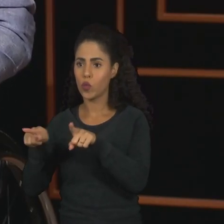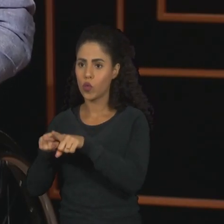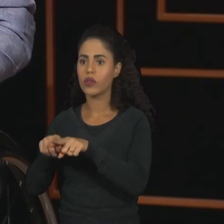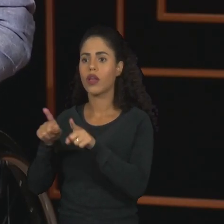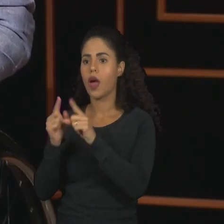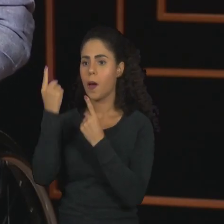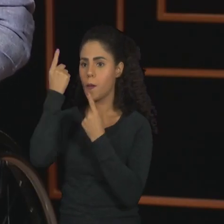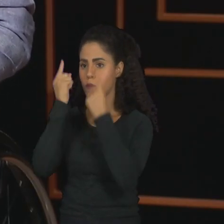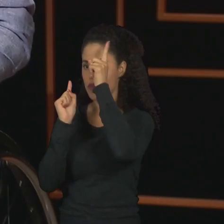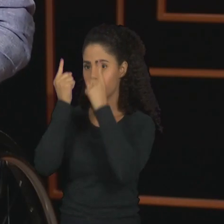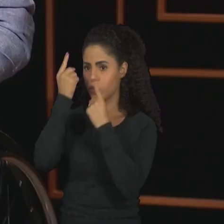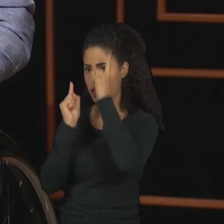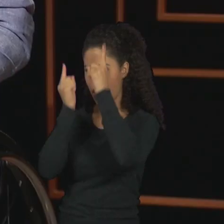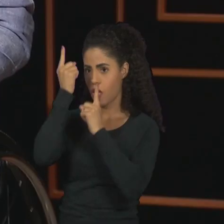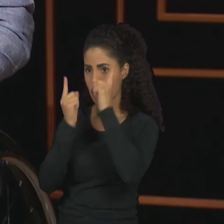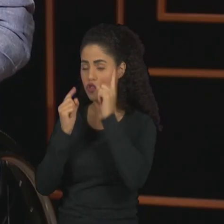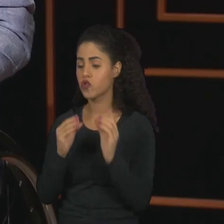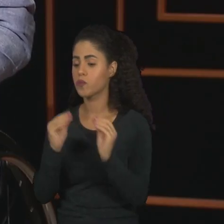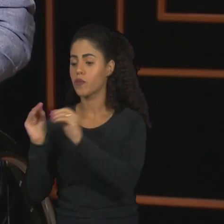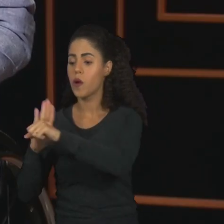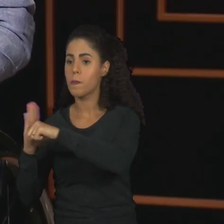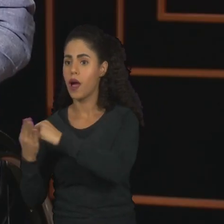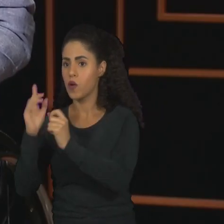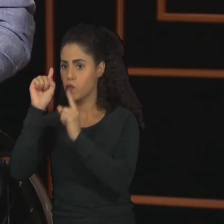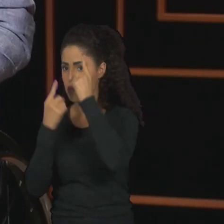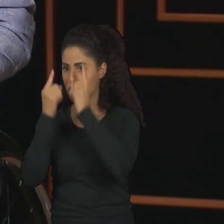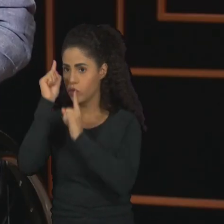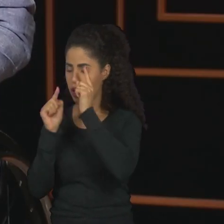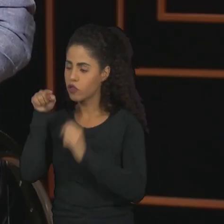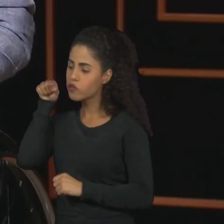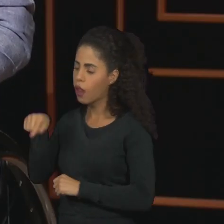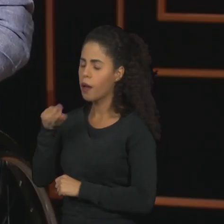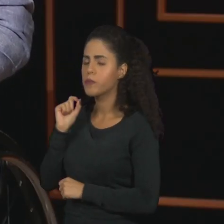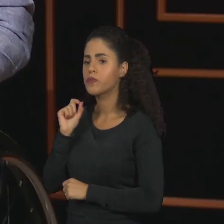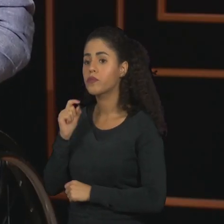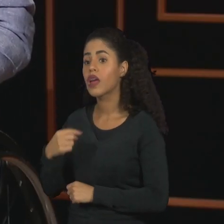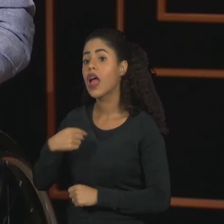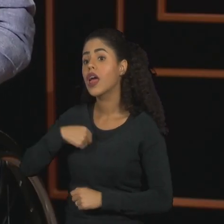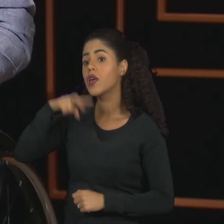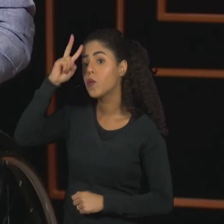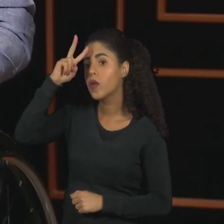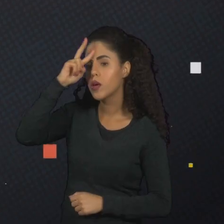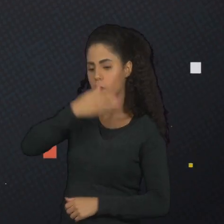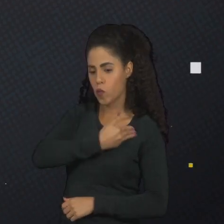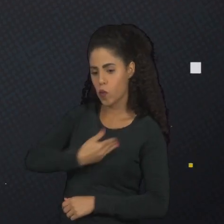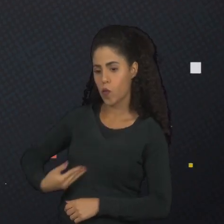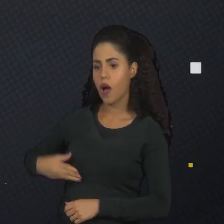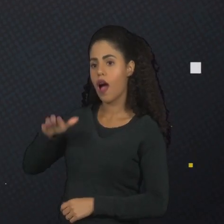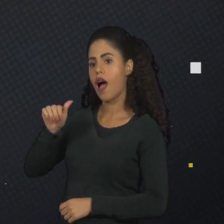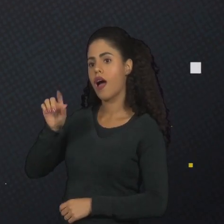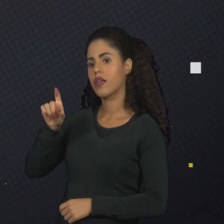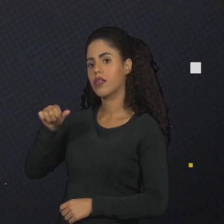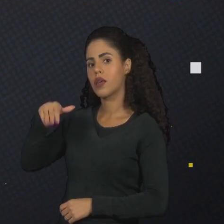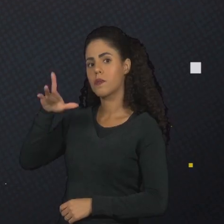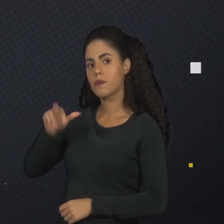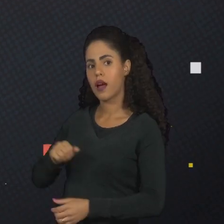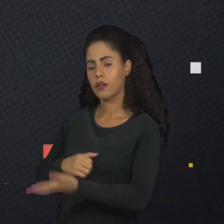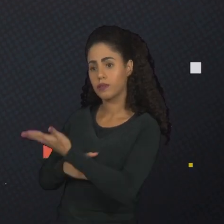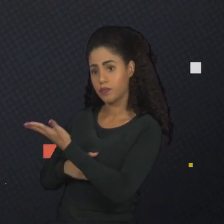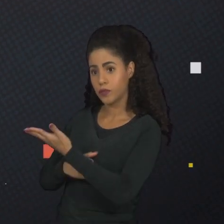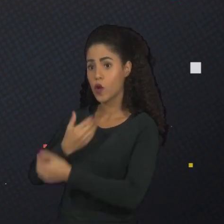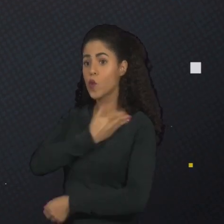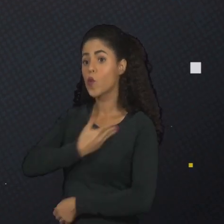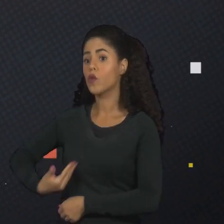Prudente. E quando a gente foi morar na Vila Prudente, eu lembro que o governador era o Adhemar de Barros. Ele tinha feito